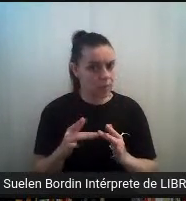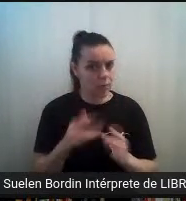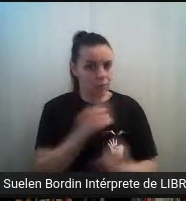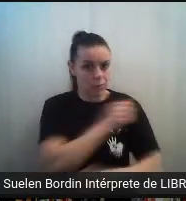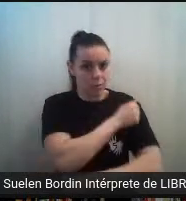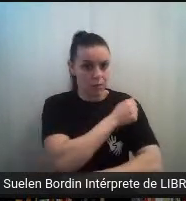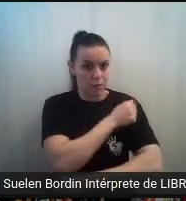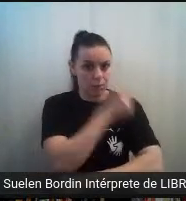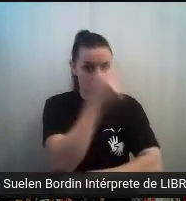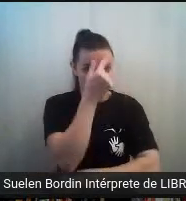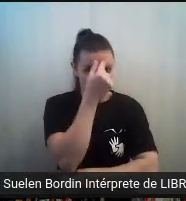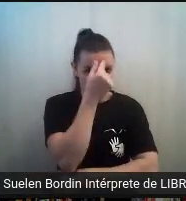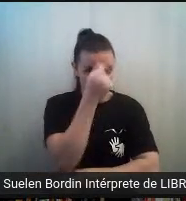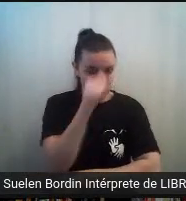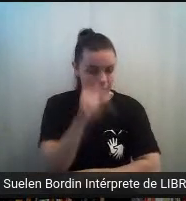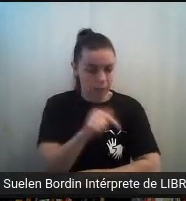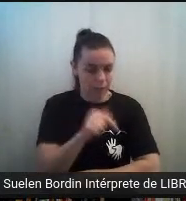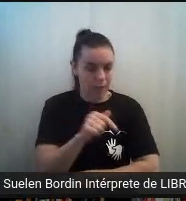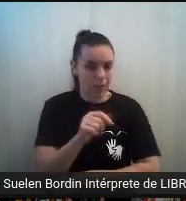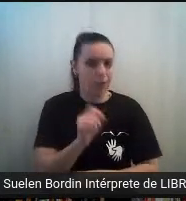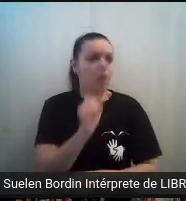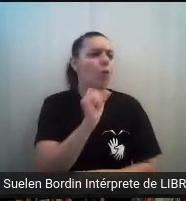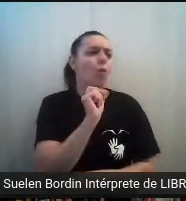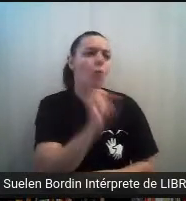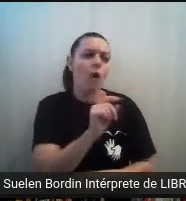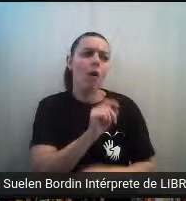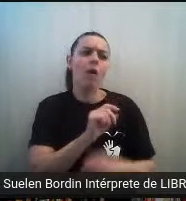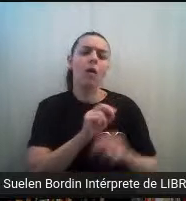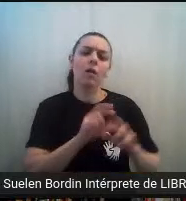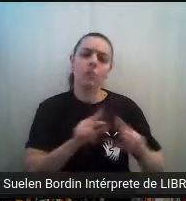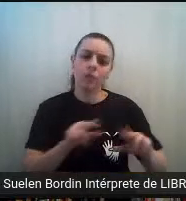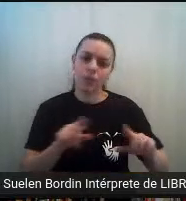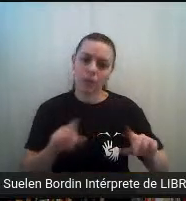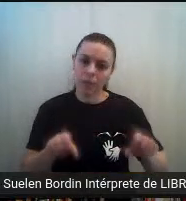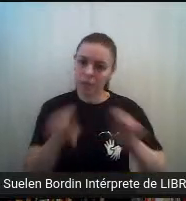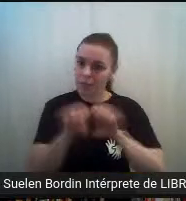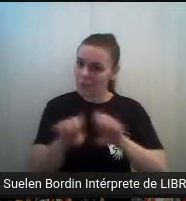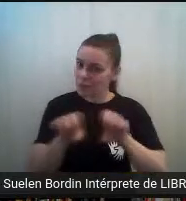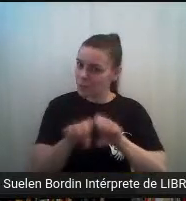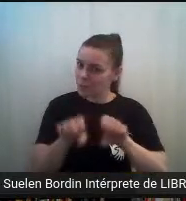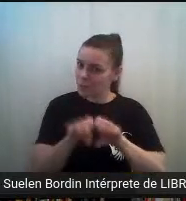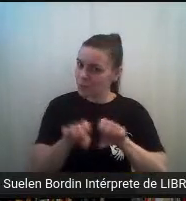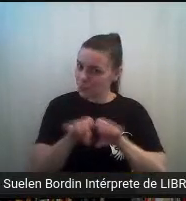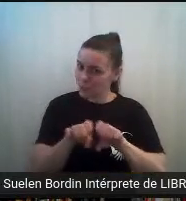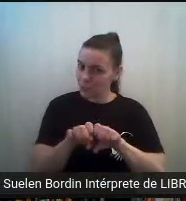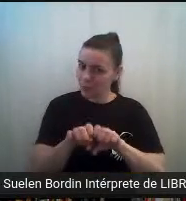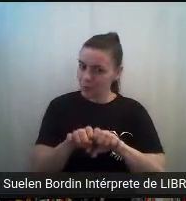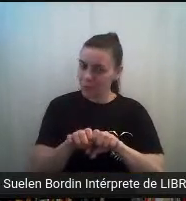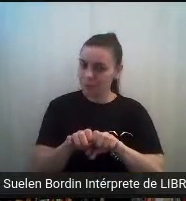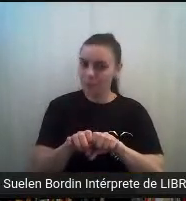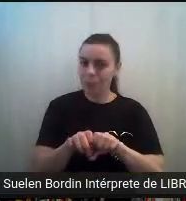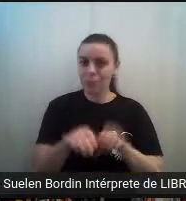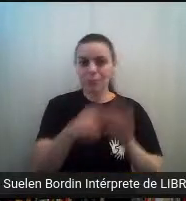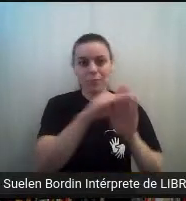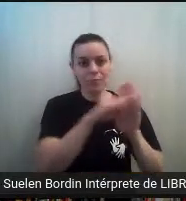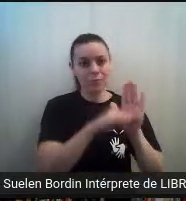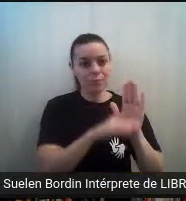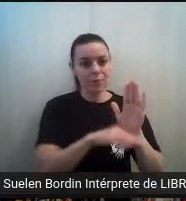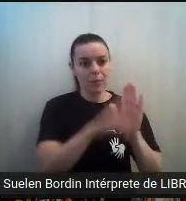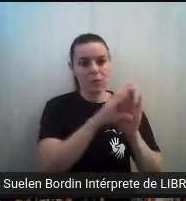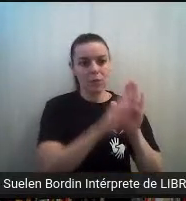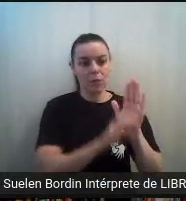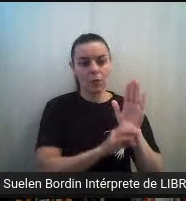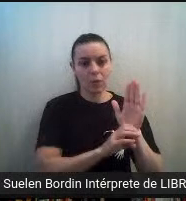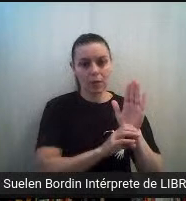perceber, algumas diferenças na estrutura curricular, por isso que eu estou dizendo que eu considero a graduação do Brasil,